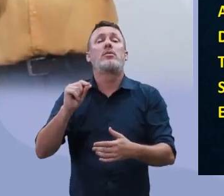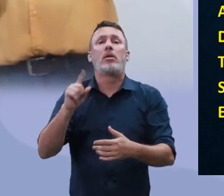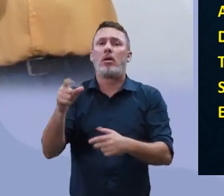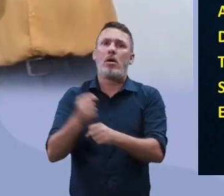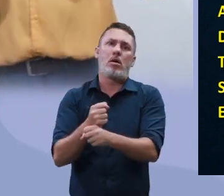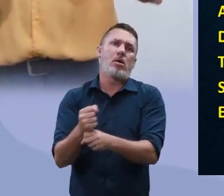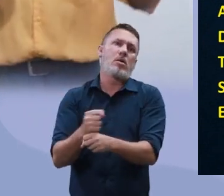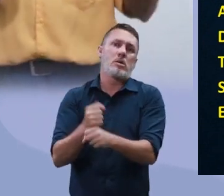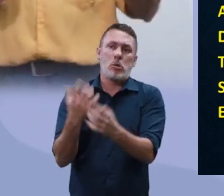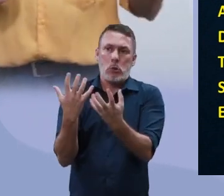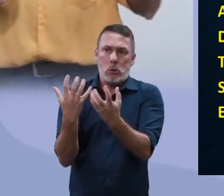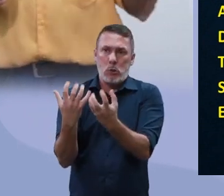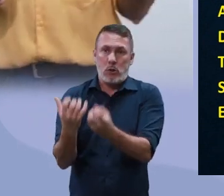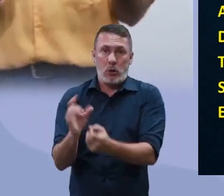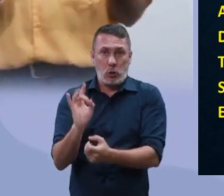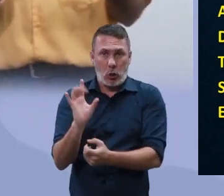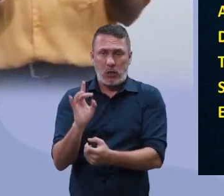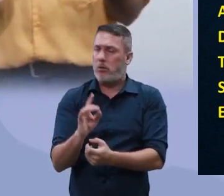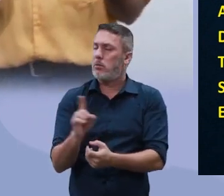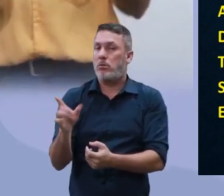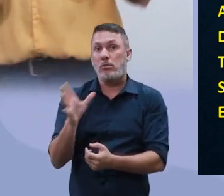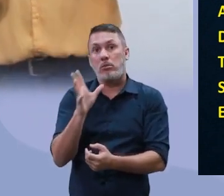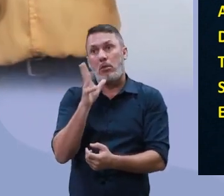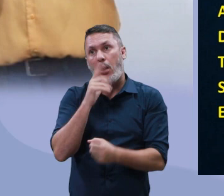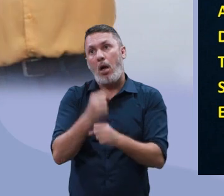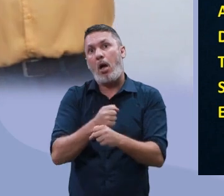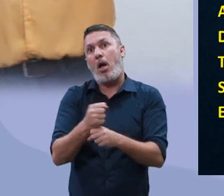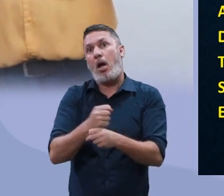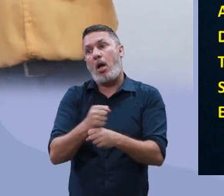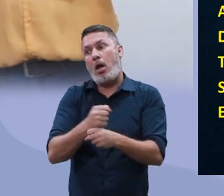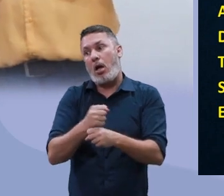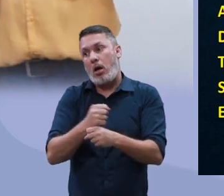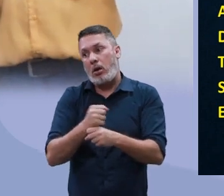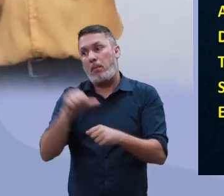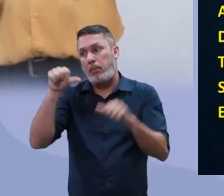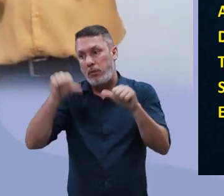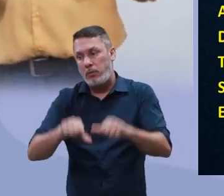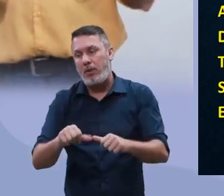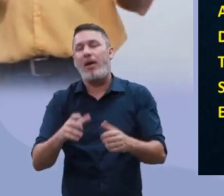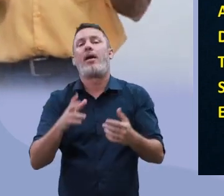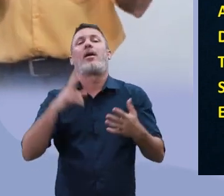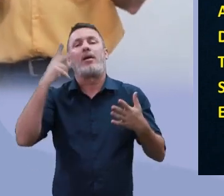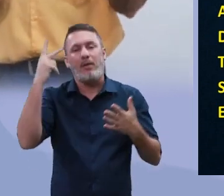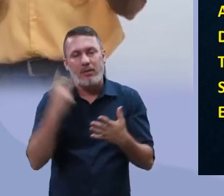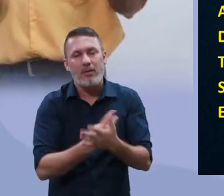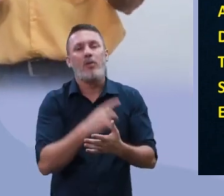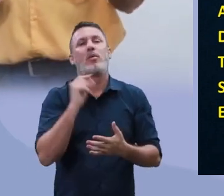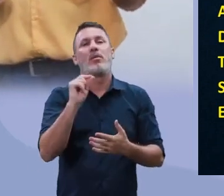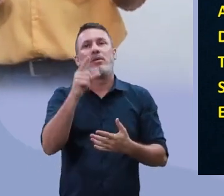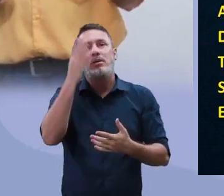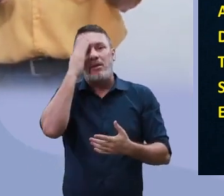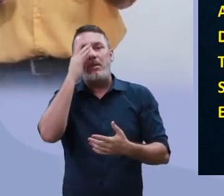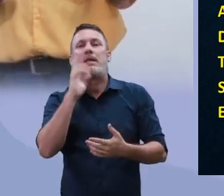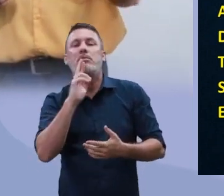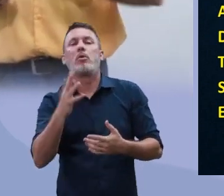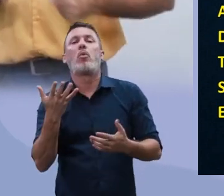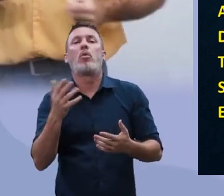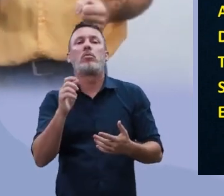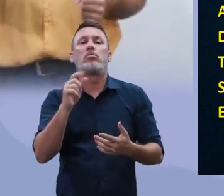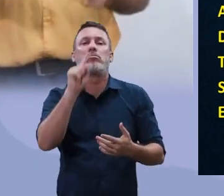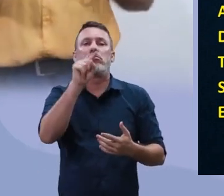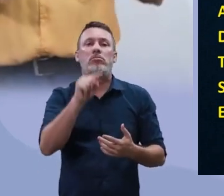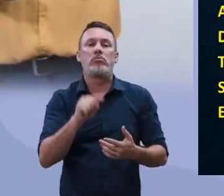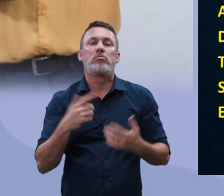ao ciclo natural ao longo de décadas ou séculos. E aí vem a chamada, vem o gatilho para você, né, colocar